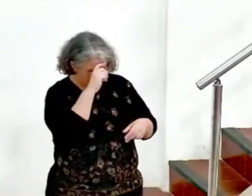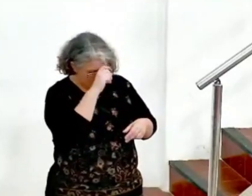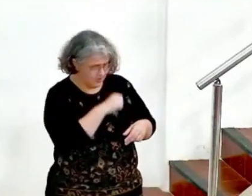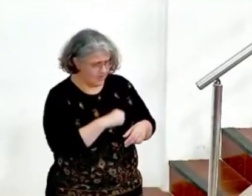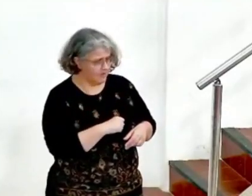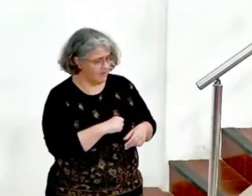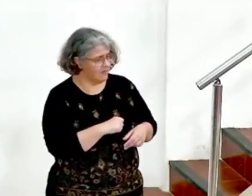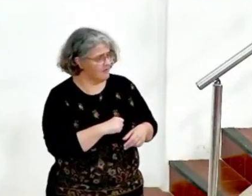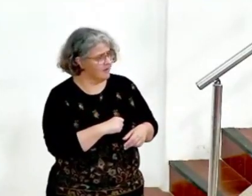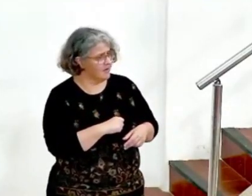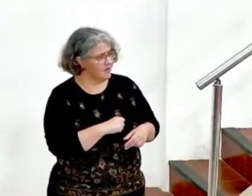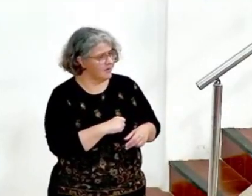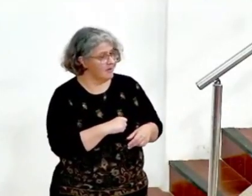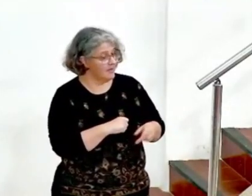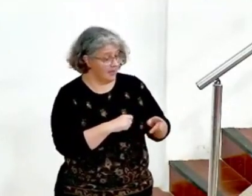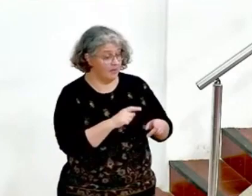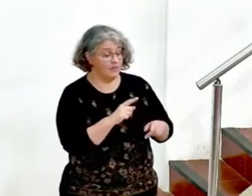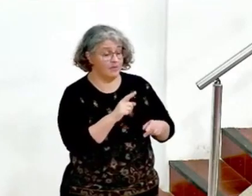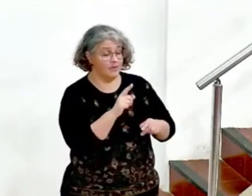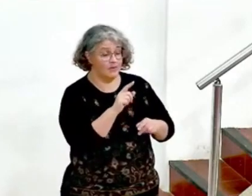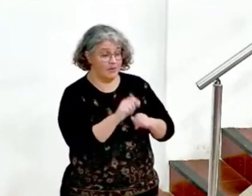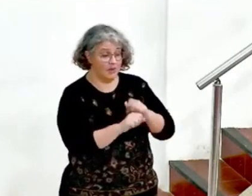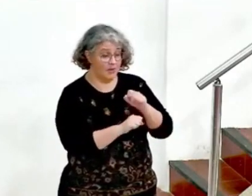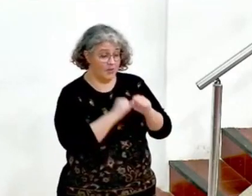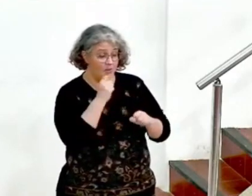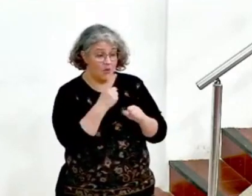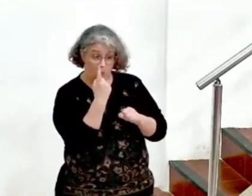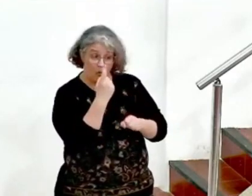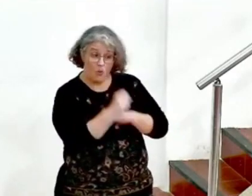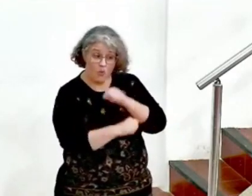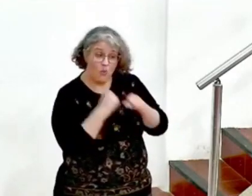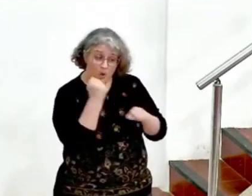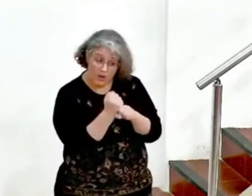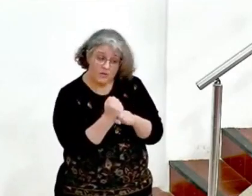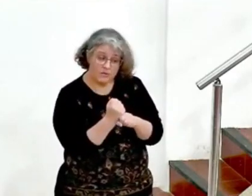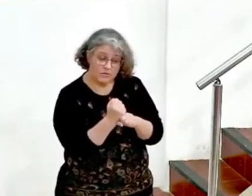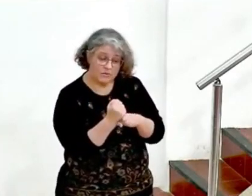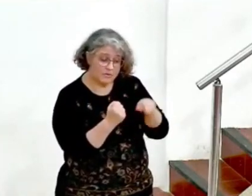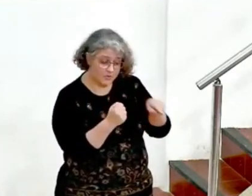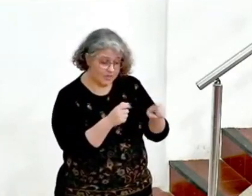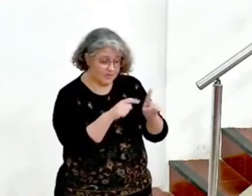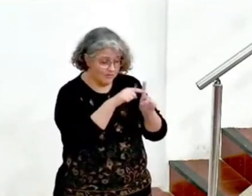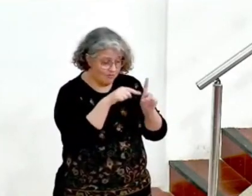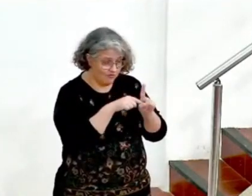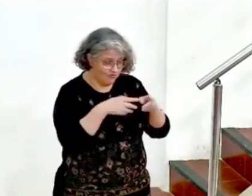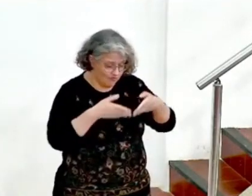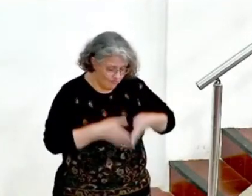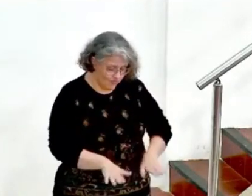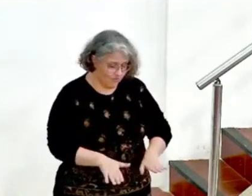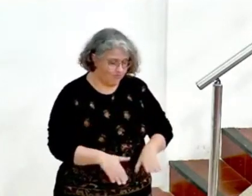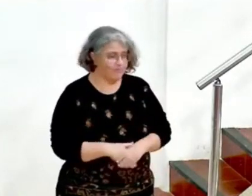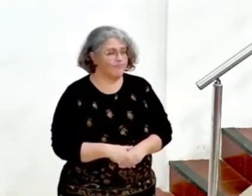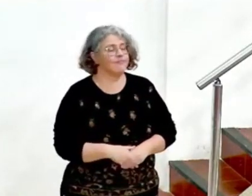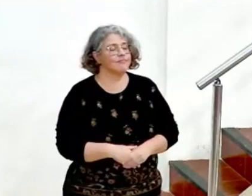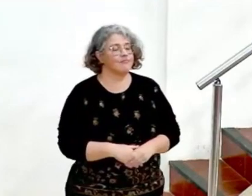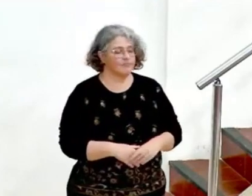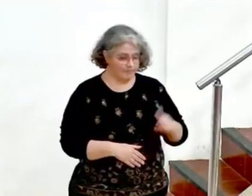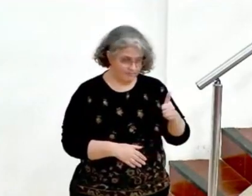promessa, daqui um ano, neste mesmo tempo, voltarei a ti, e Sara terá um